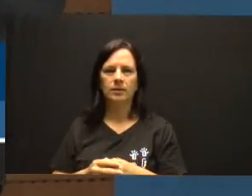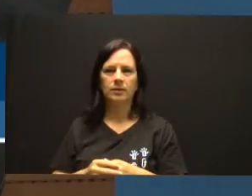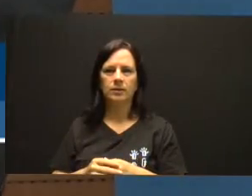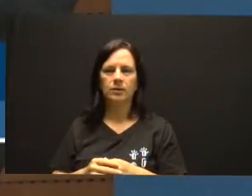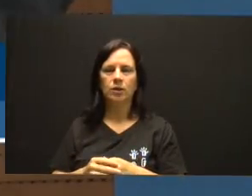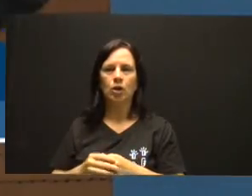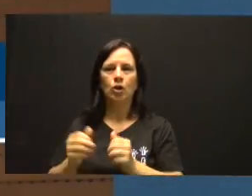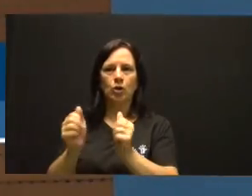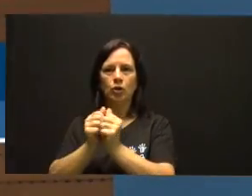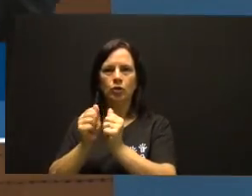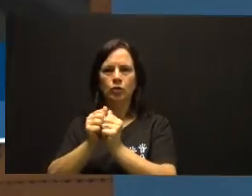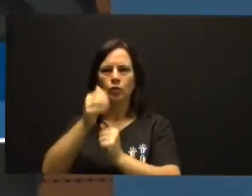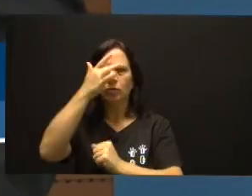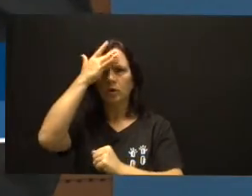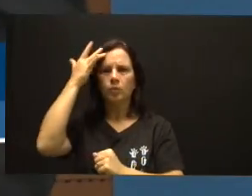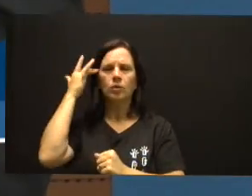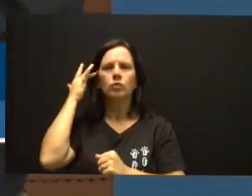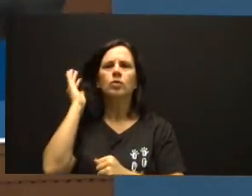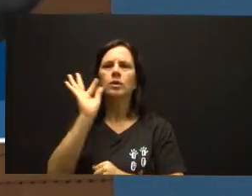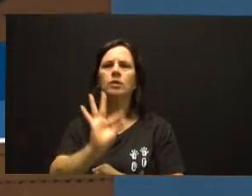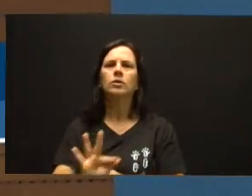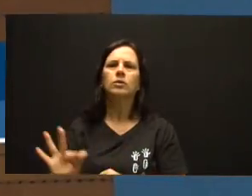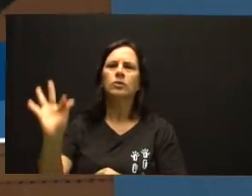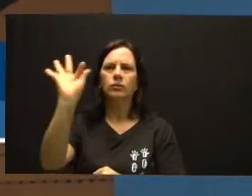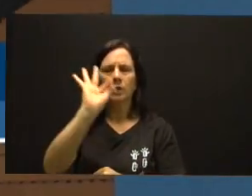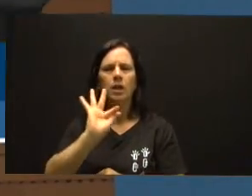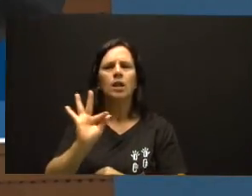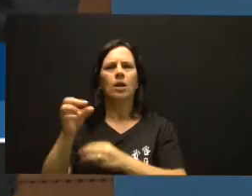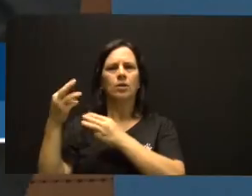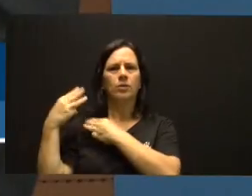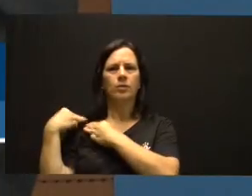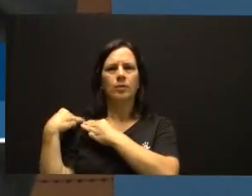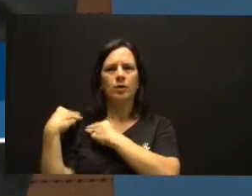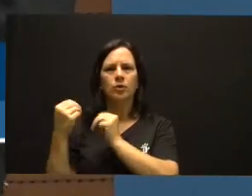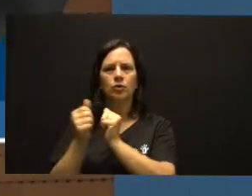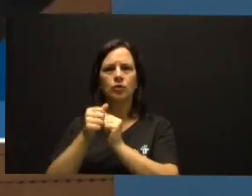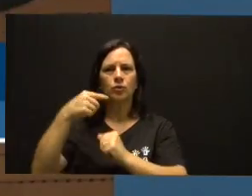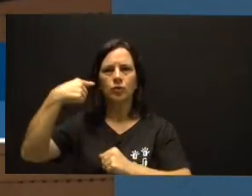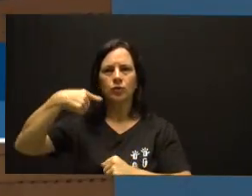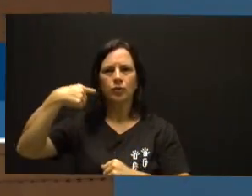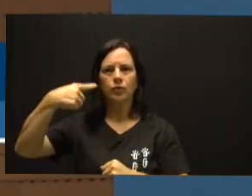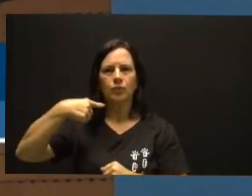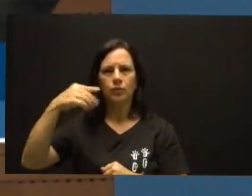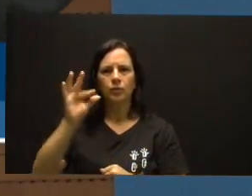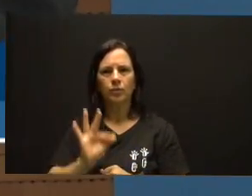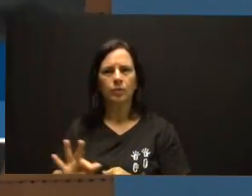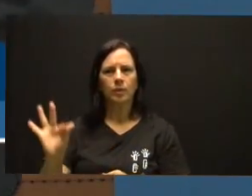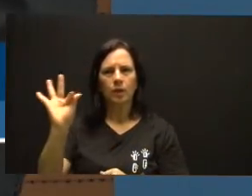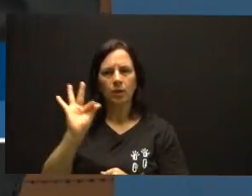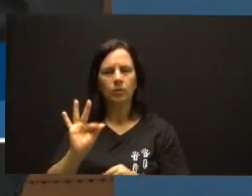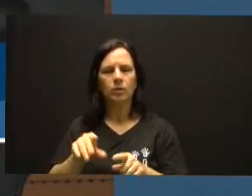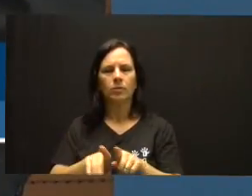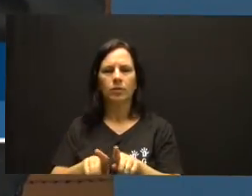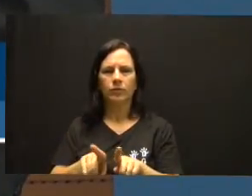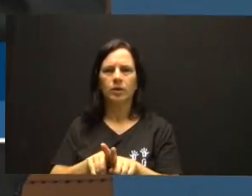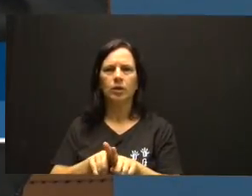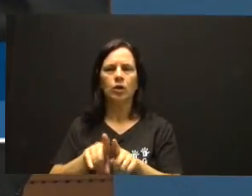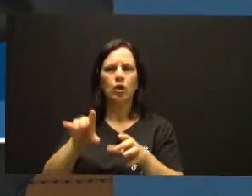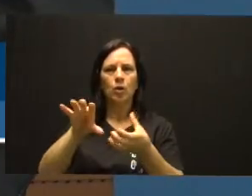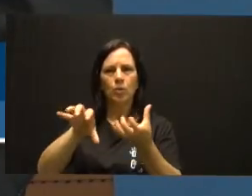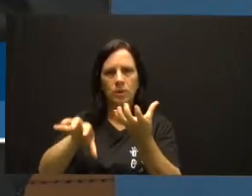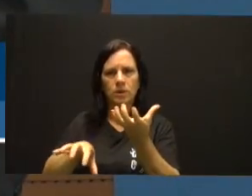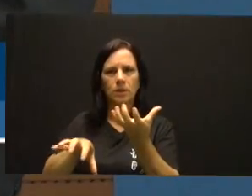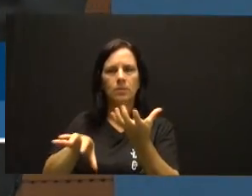buscamos junto às autoridades federais. Tivemos junto com os deputados também aqui na Alesp, na Assembleia